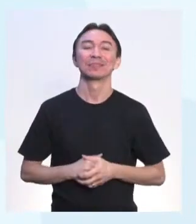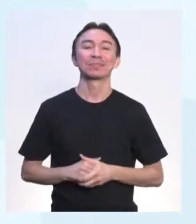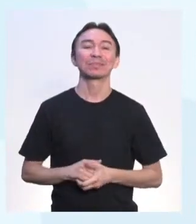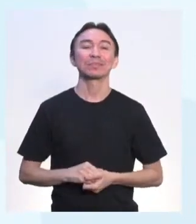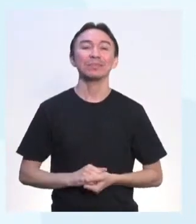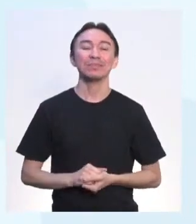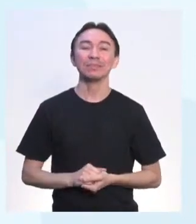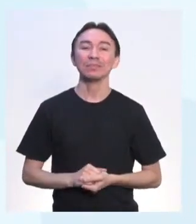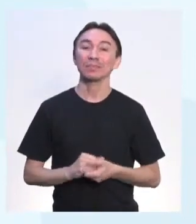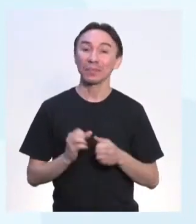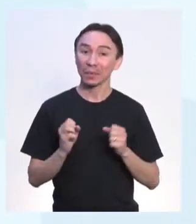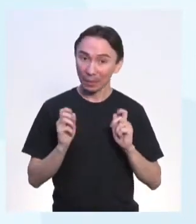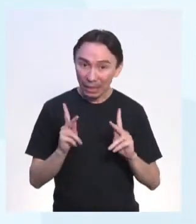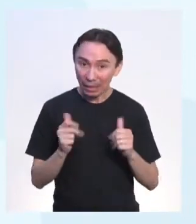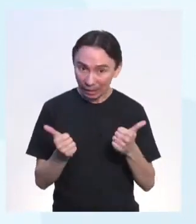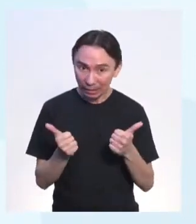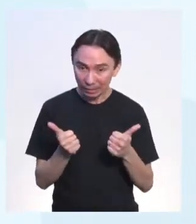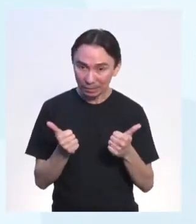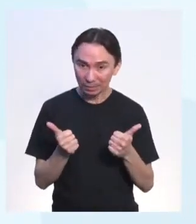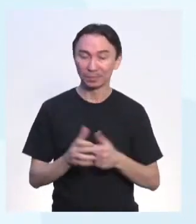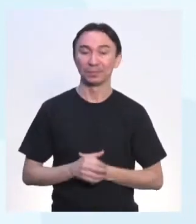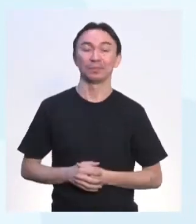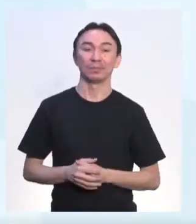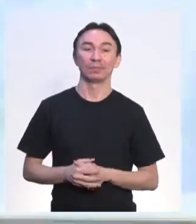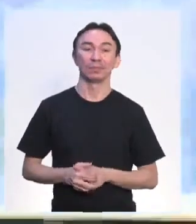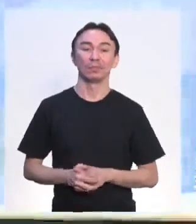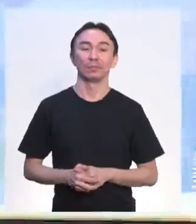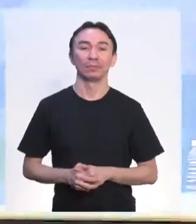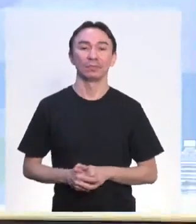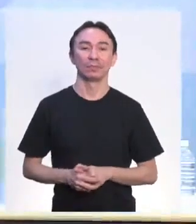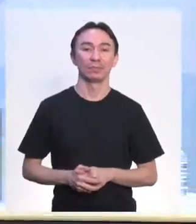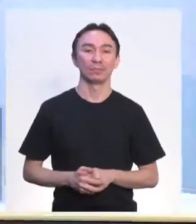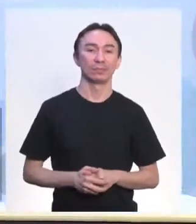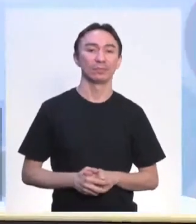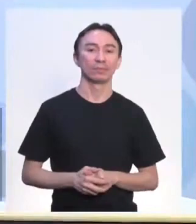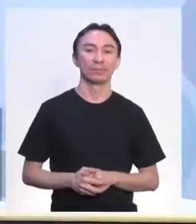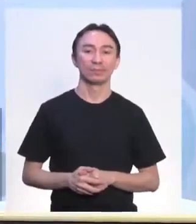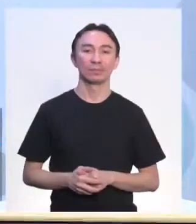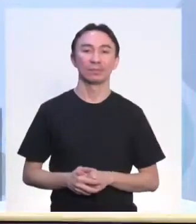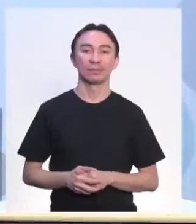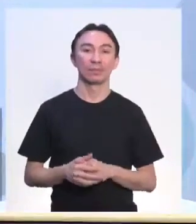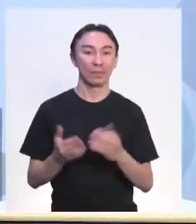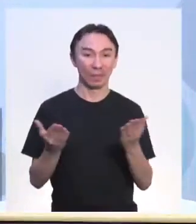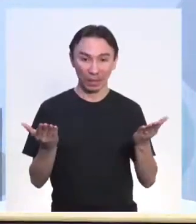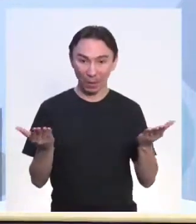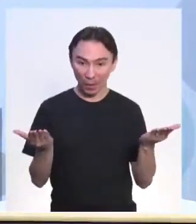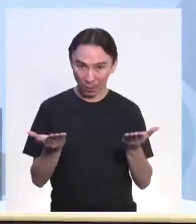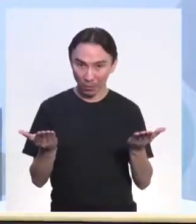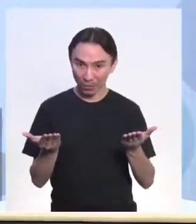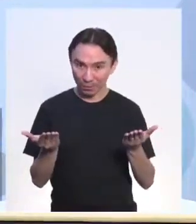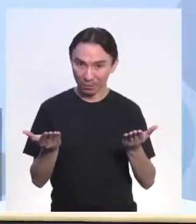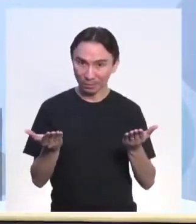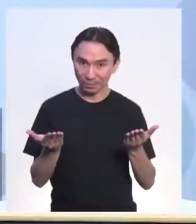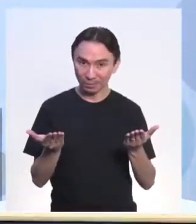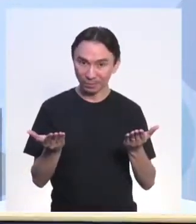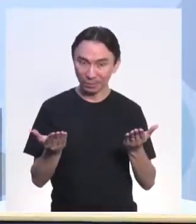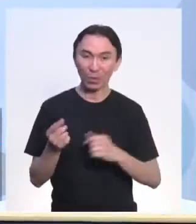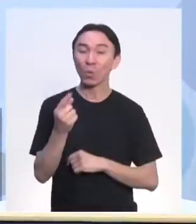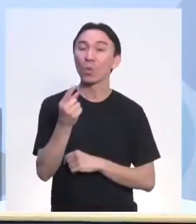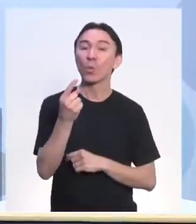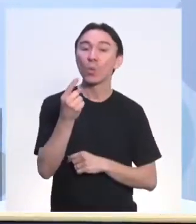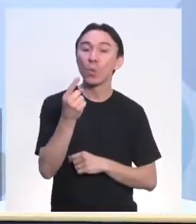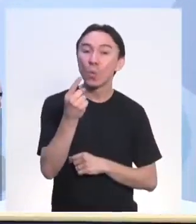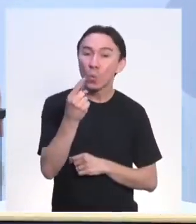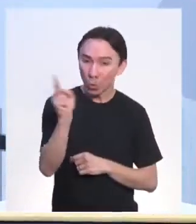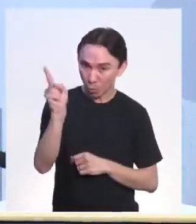Tudo bem até aí? Ótimo. Agora, eu vou fazer um último exemplo